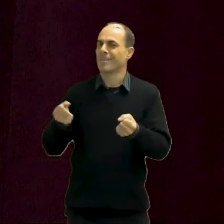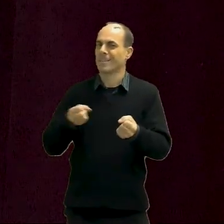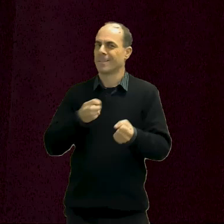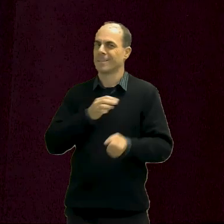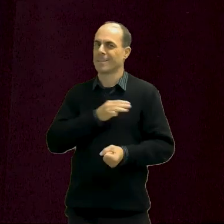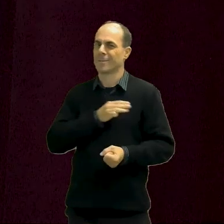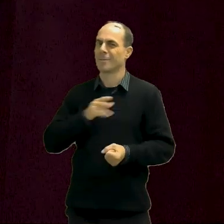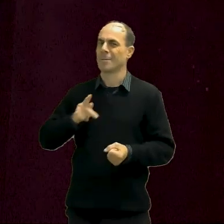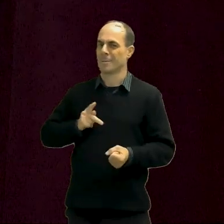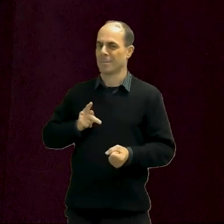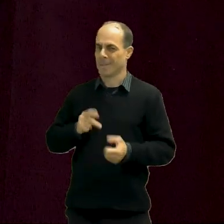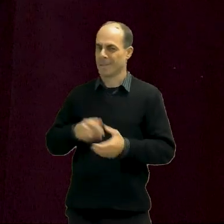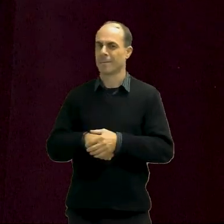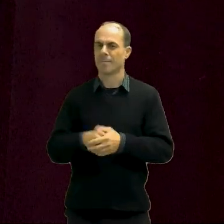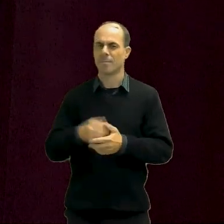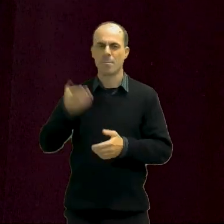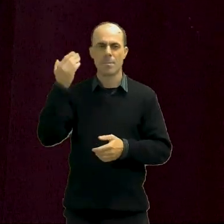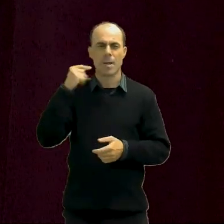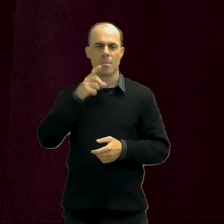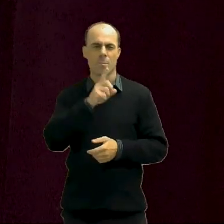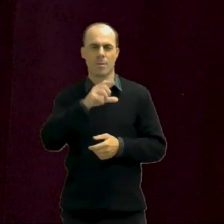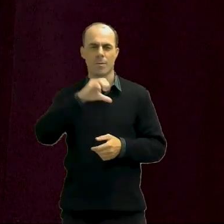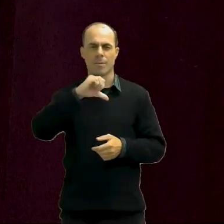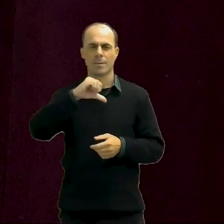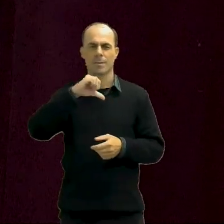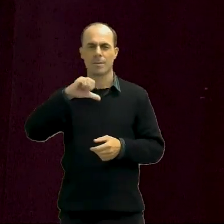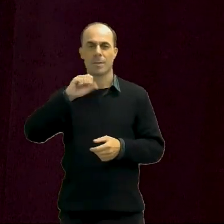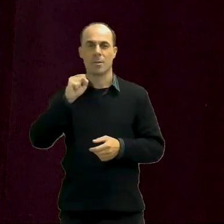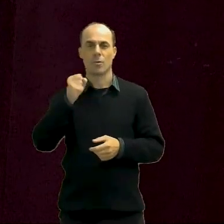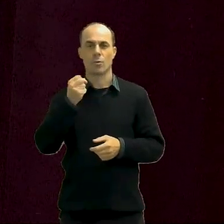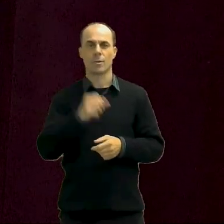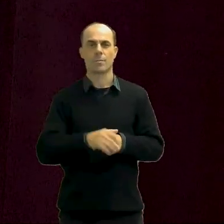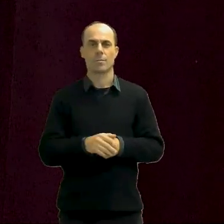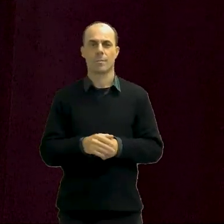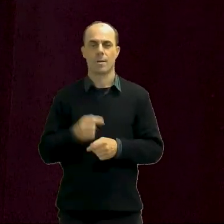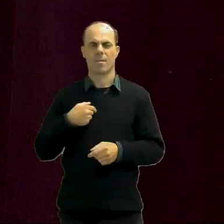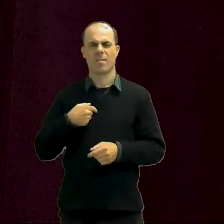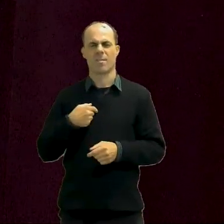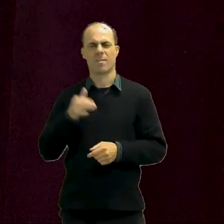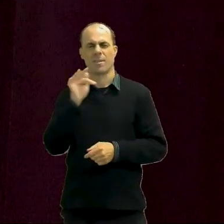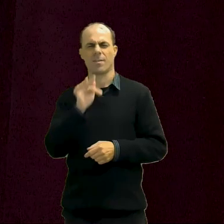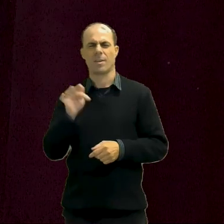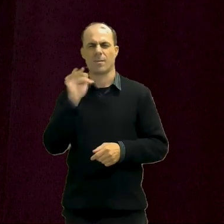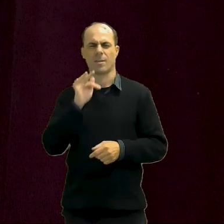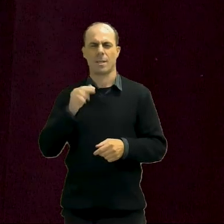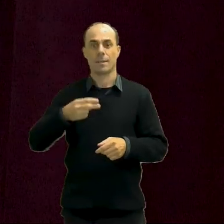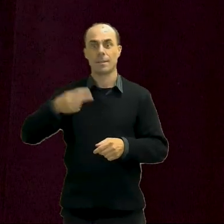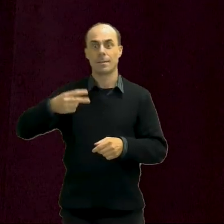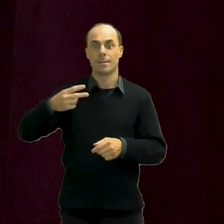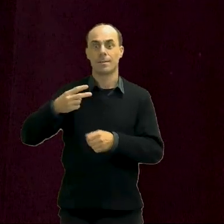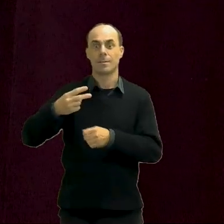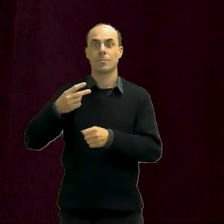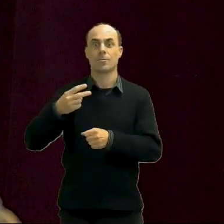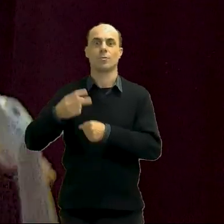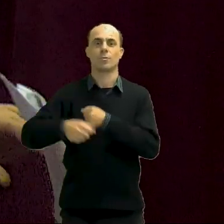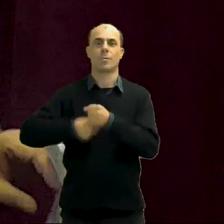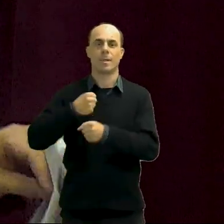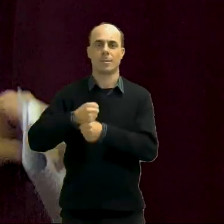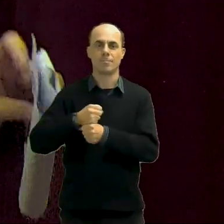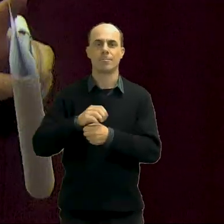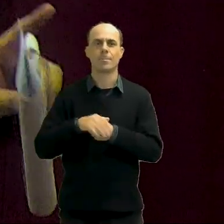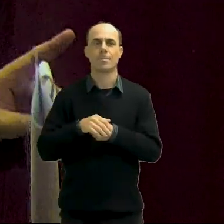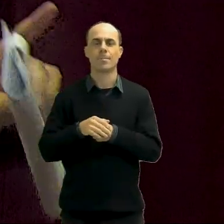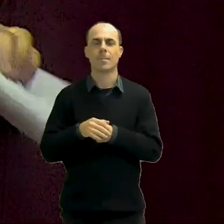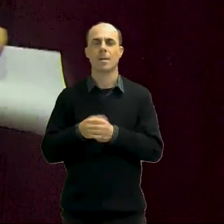e em 98 quando eu estava na faculdade ainda no segundo ano e e eu fui ser